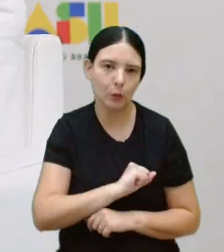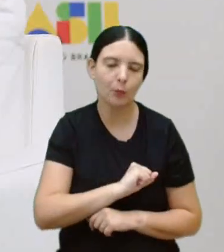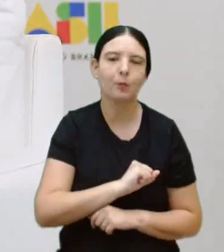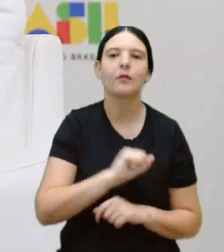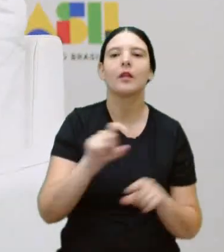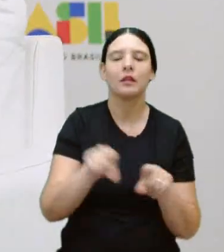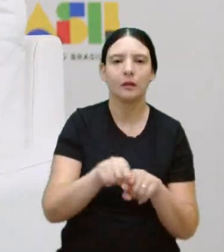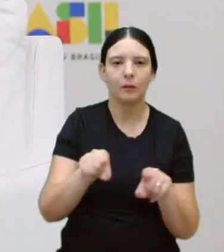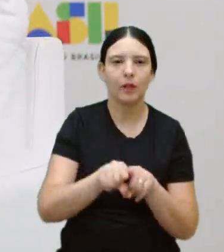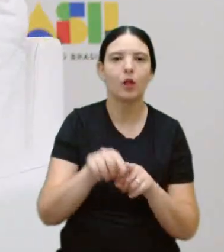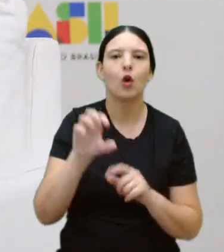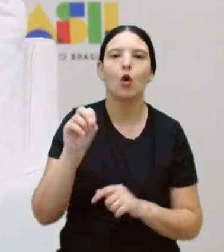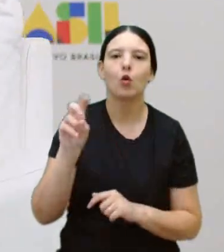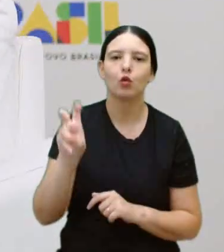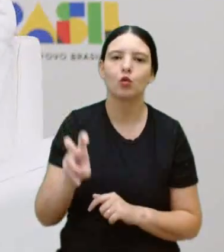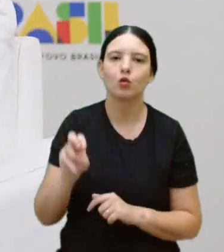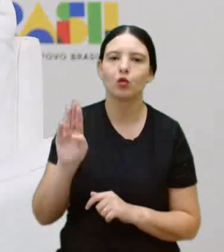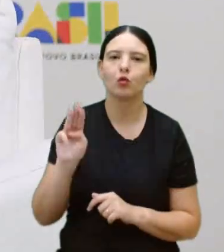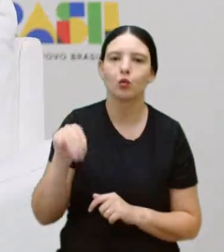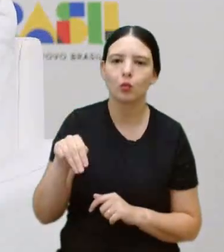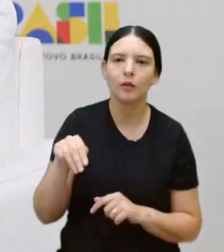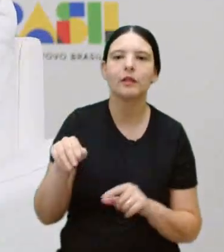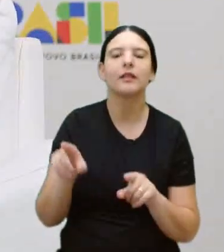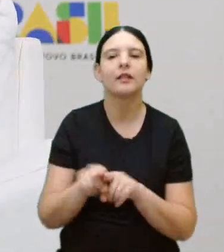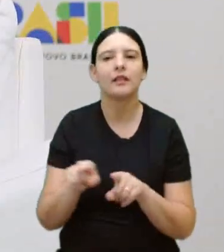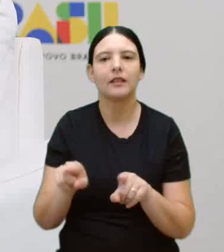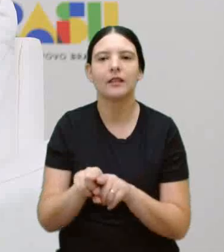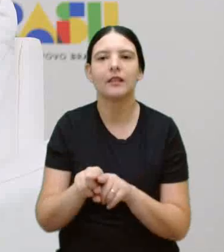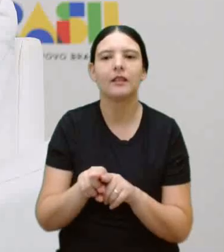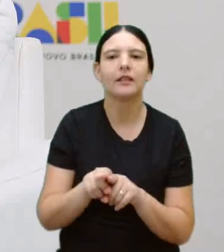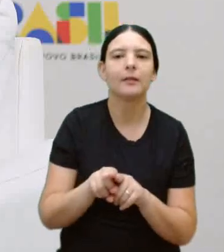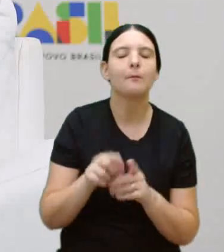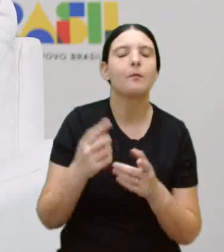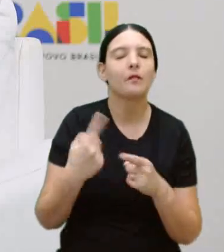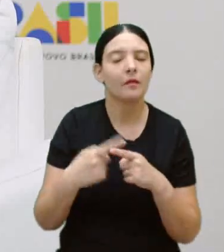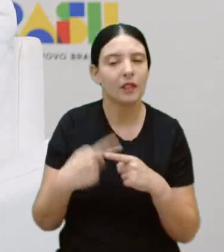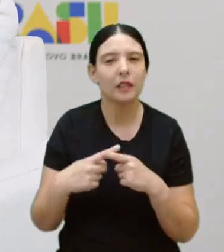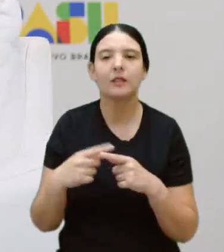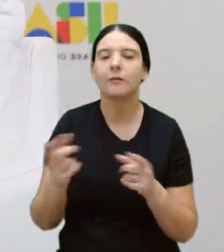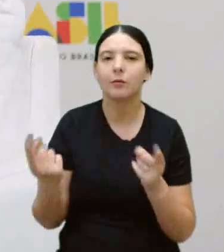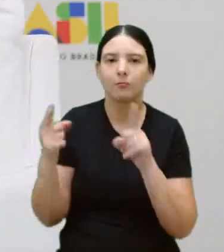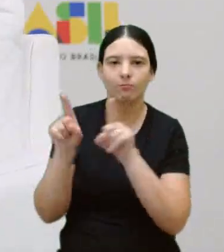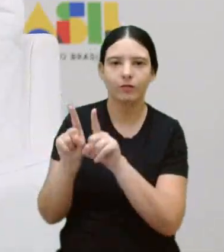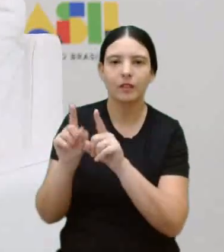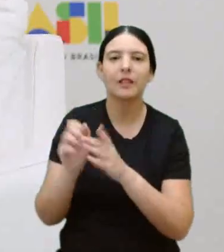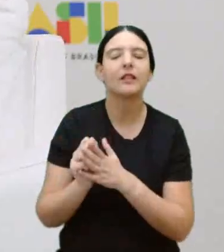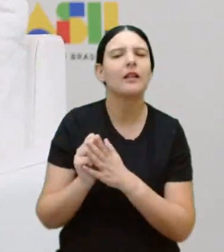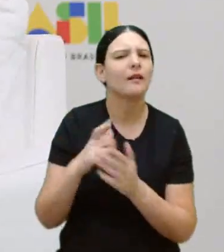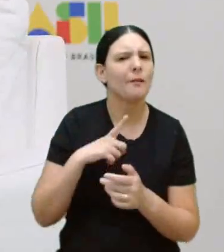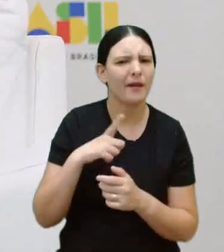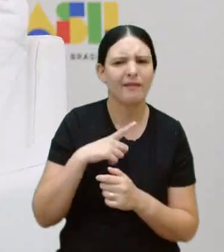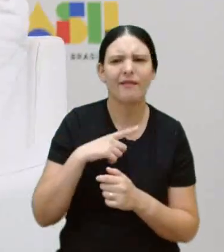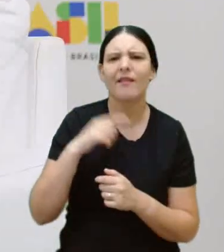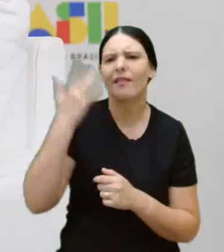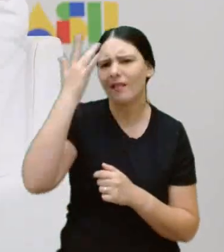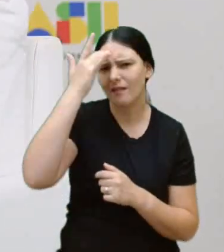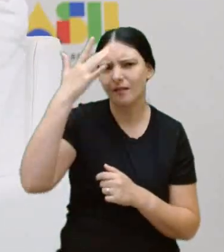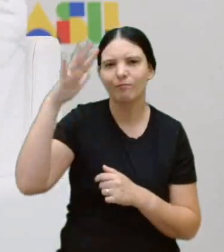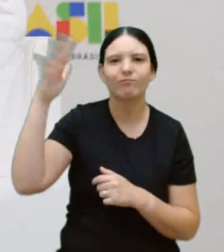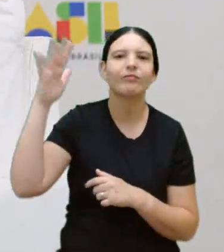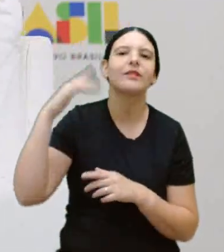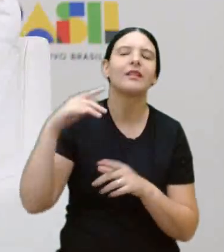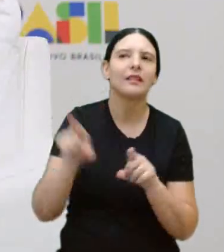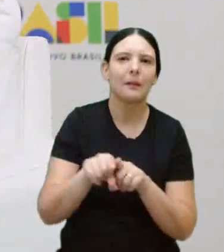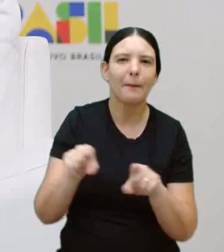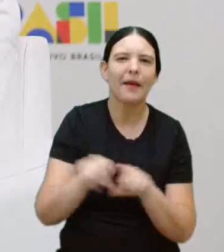amor. Eu trago Orihime e Ribokoshi, uma história asiática. Eu trago muitas histórias, né? De muitos povos